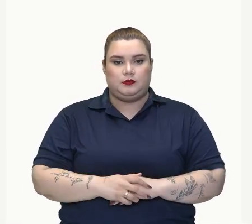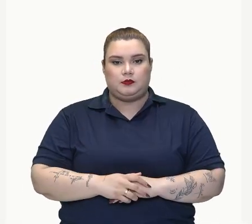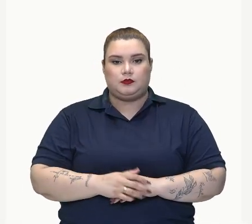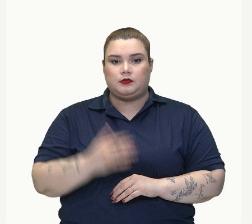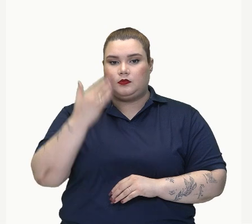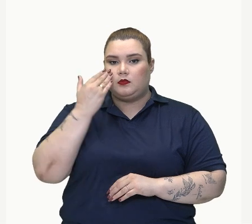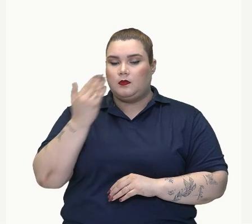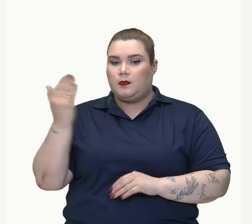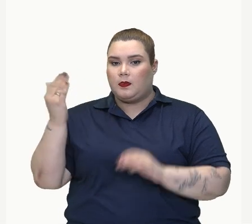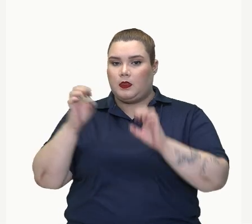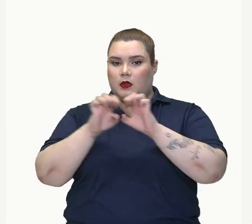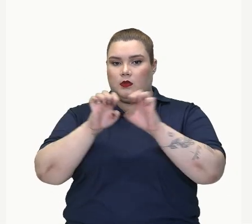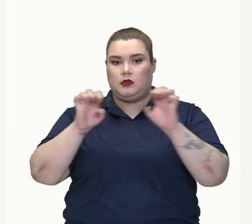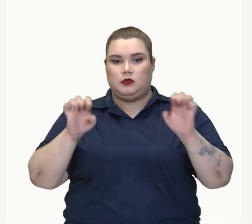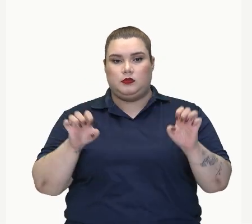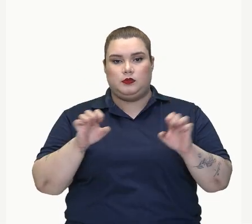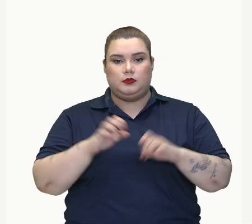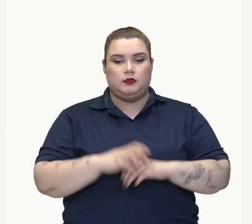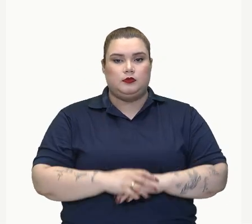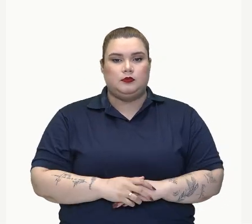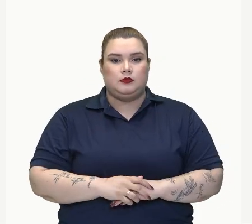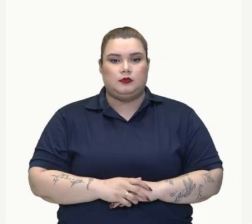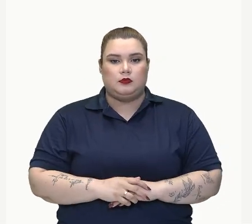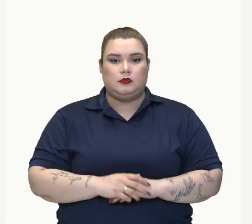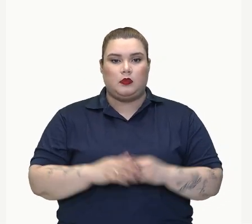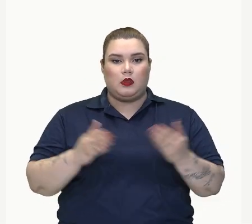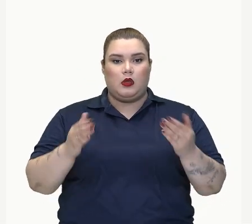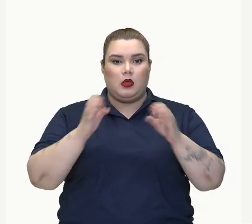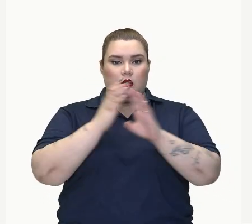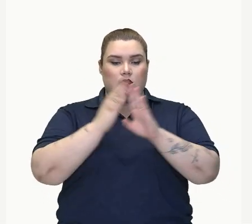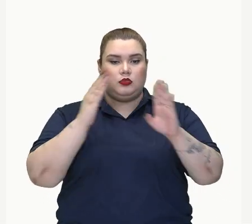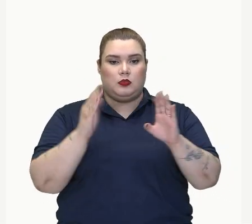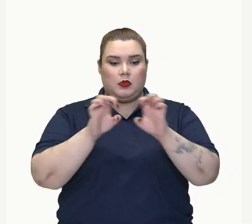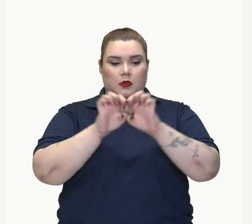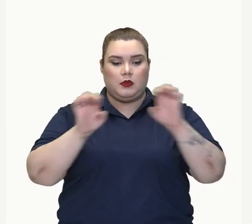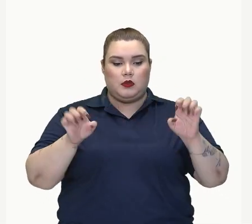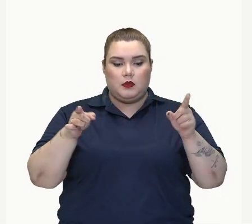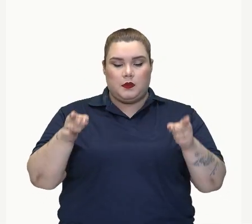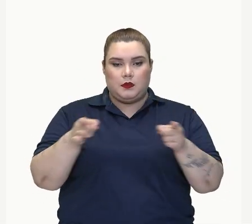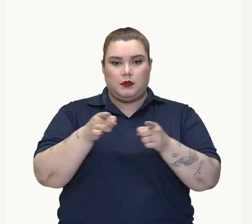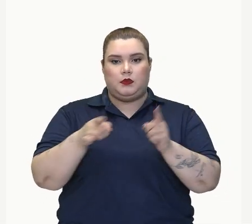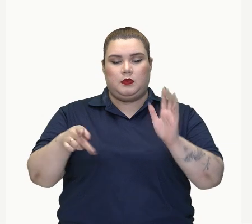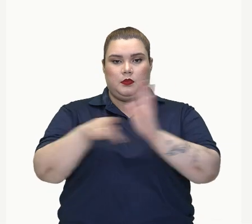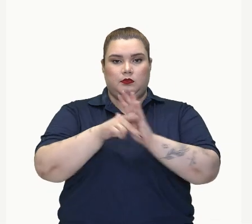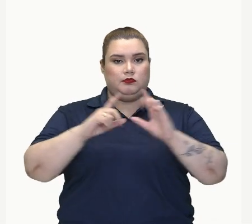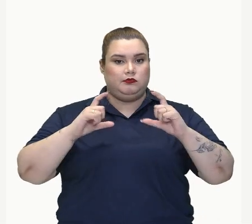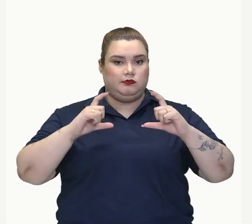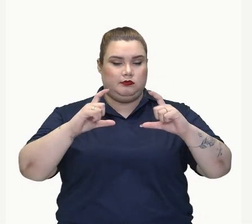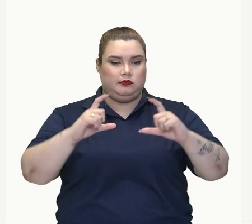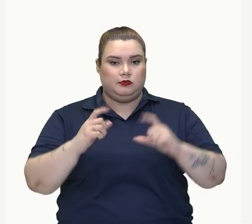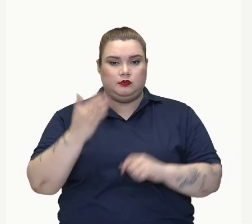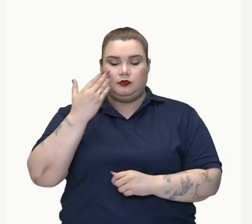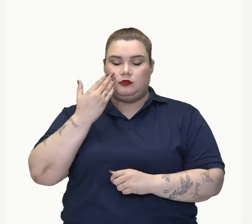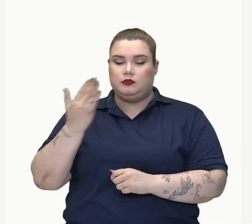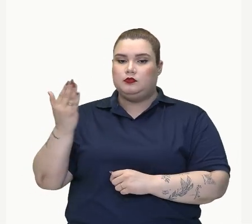aí. Primeira etapa, então, é encontrar a equação reduzida da elipse. Tá aí